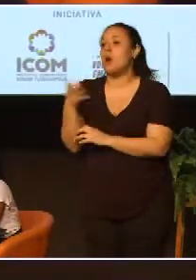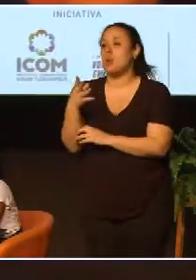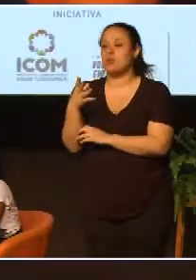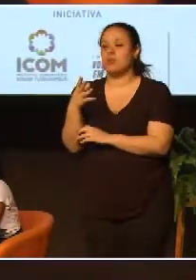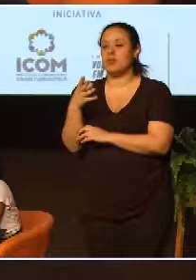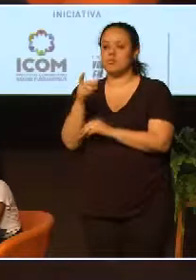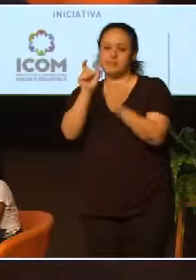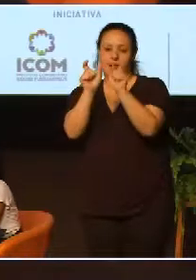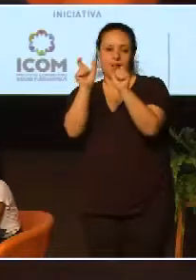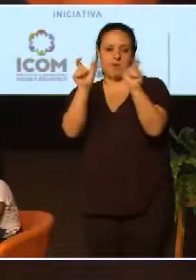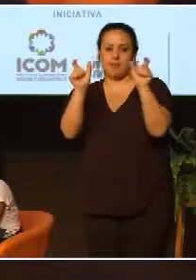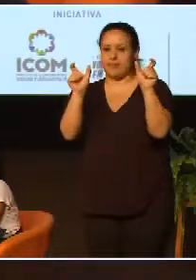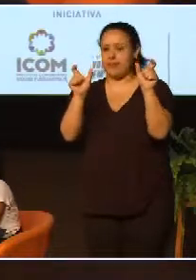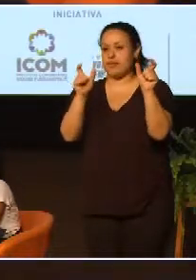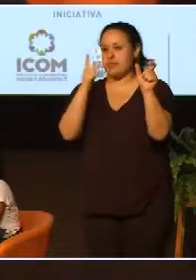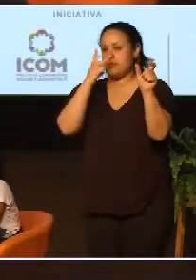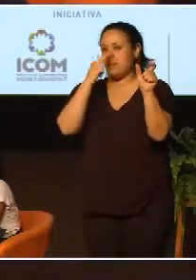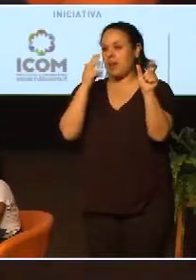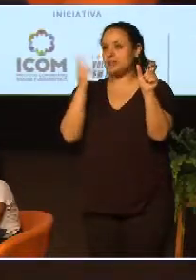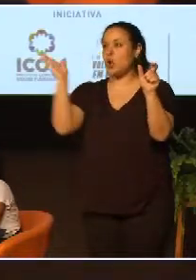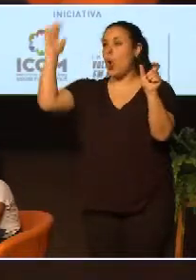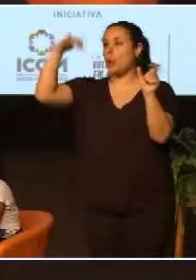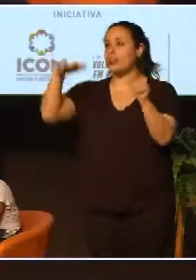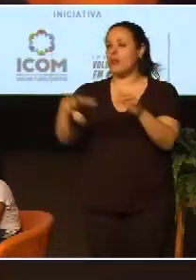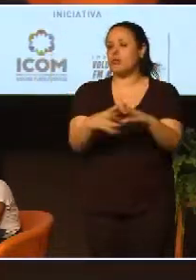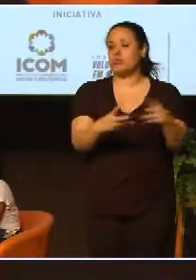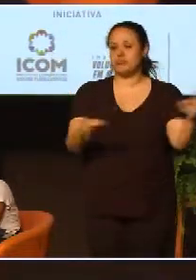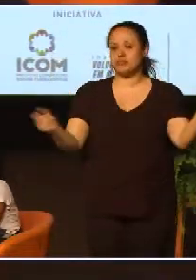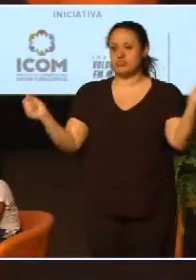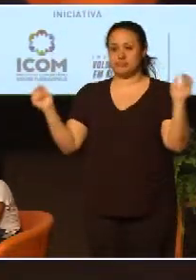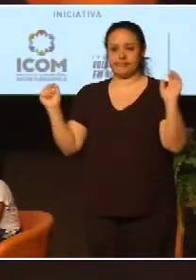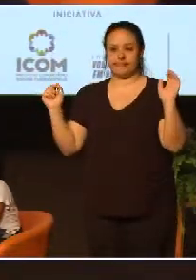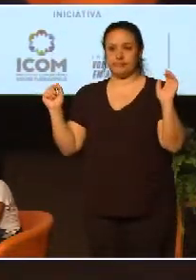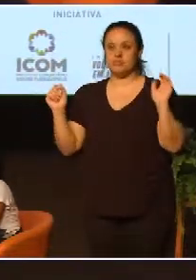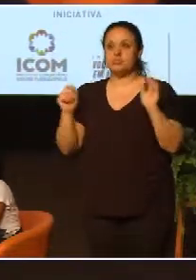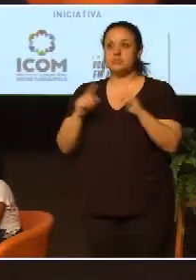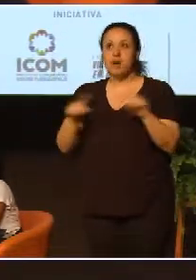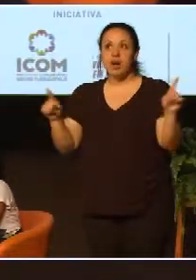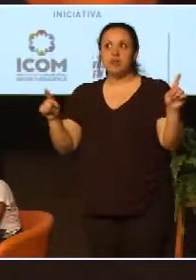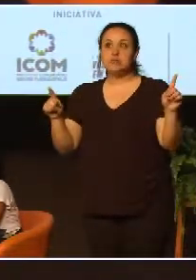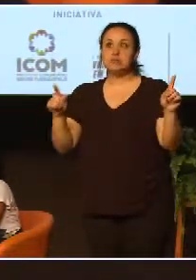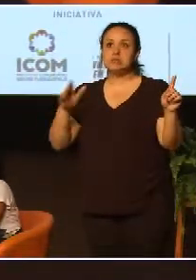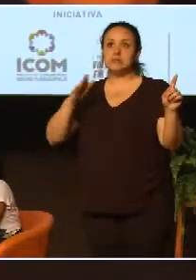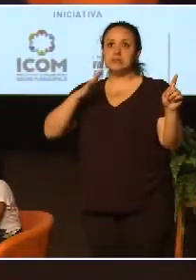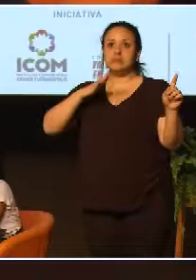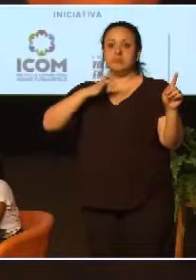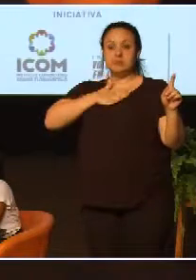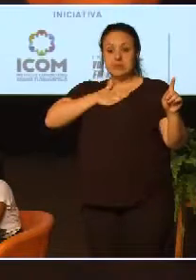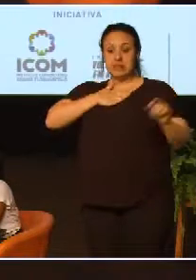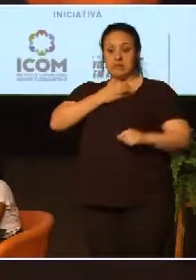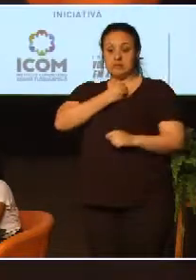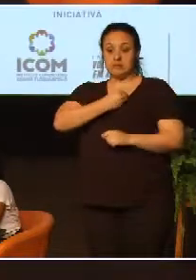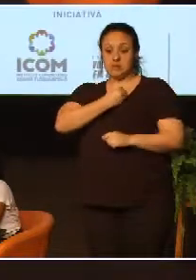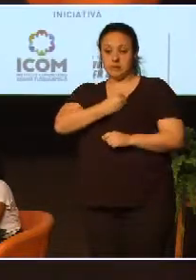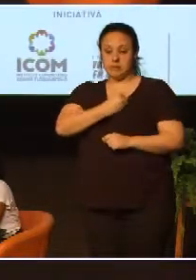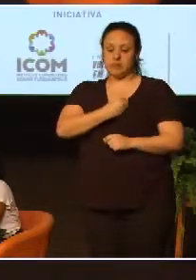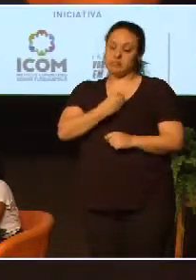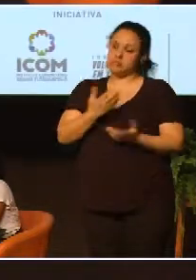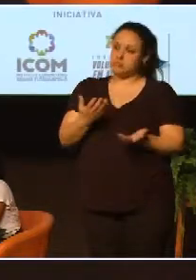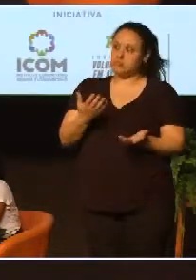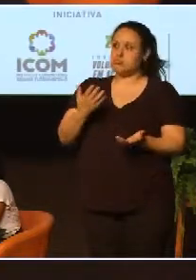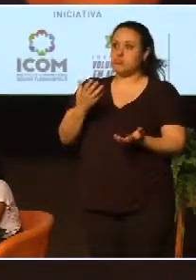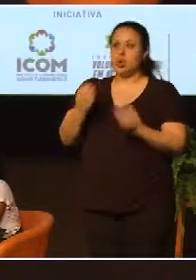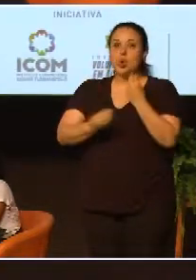terminologias e ondas. Agora, tem uma questão, assim, pelo menos do meu ponto de vista e da minha vida, como é que isso se conecta com o meu propósito, é